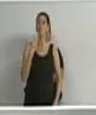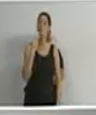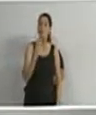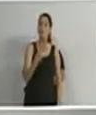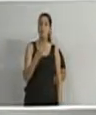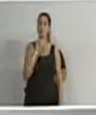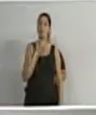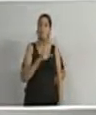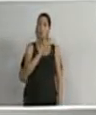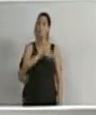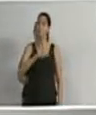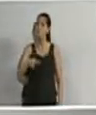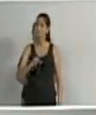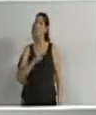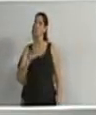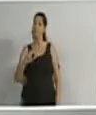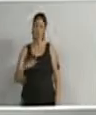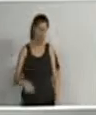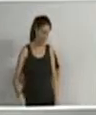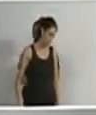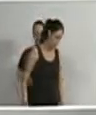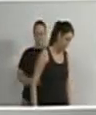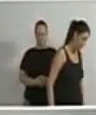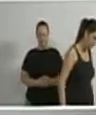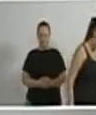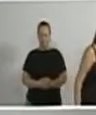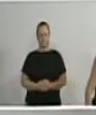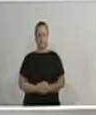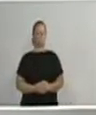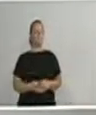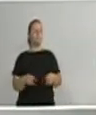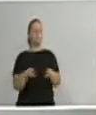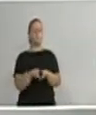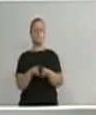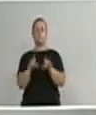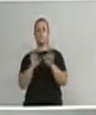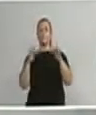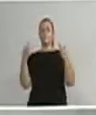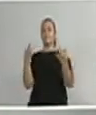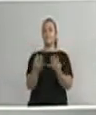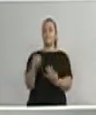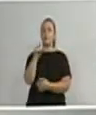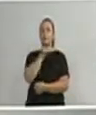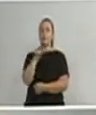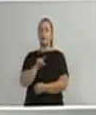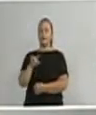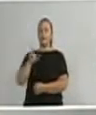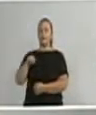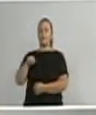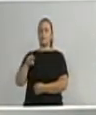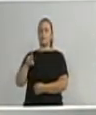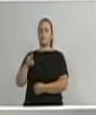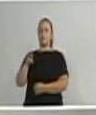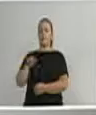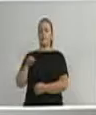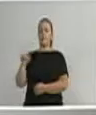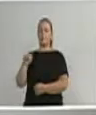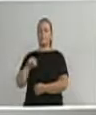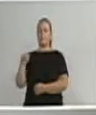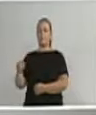blumenauenses, inclusive ali a família Zimmermann, também vai receber o nome, passou para